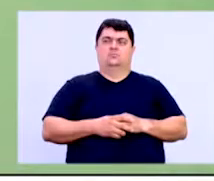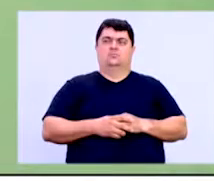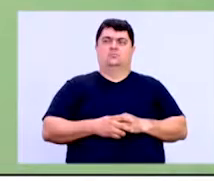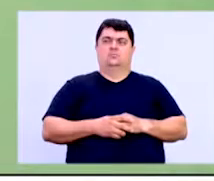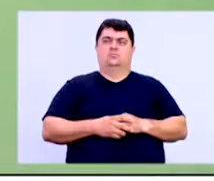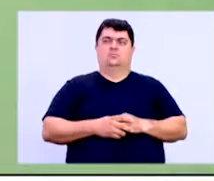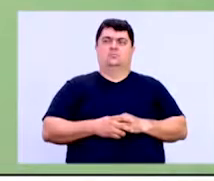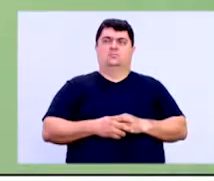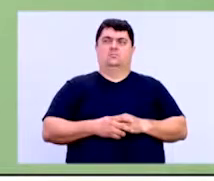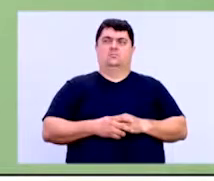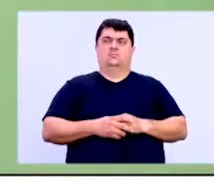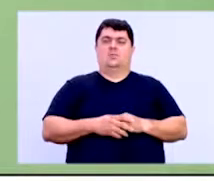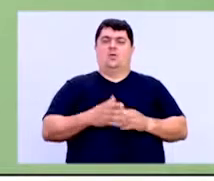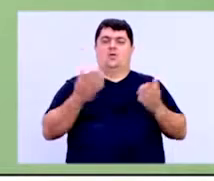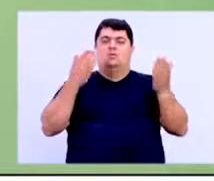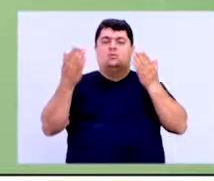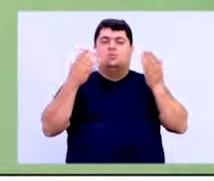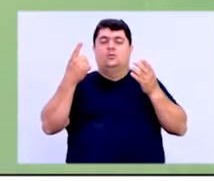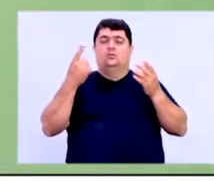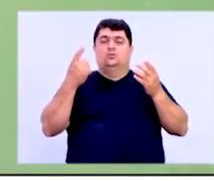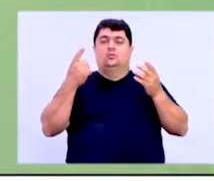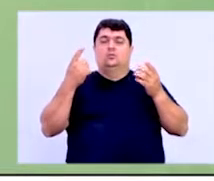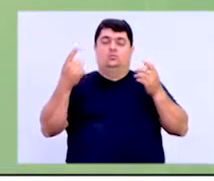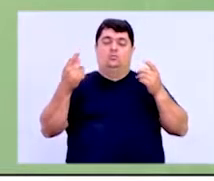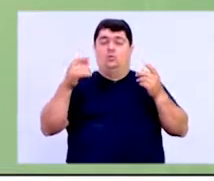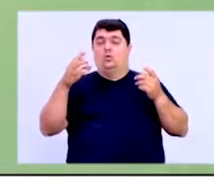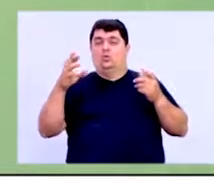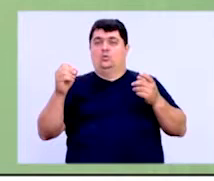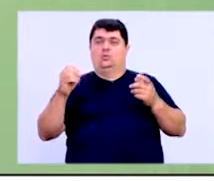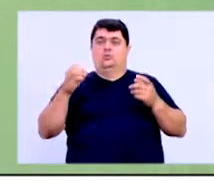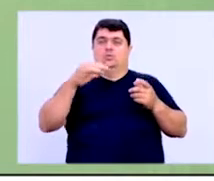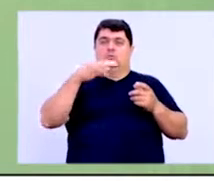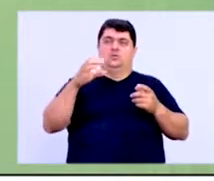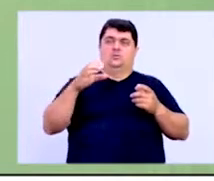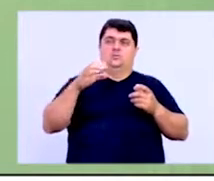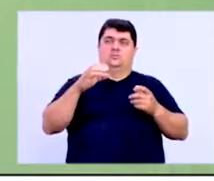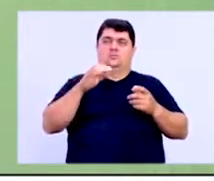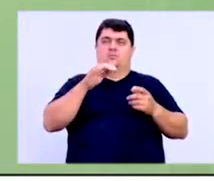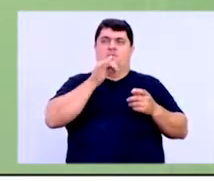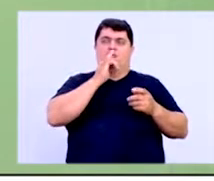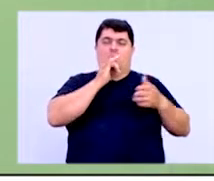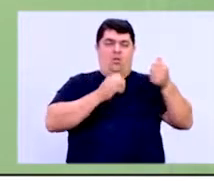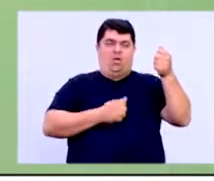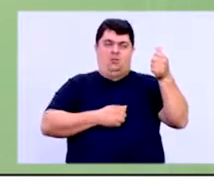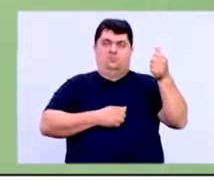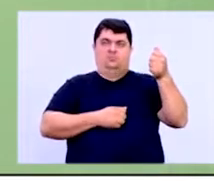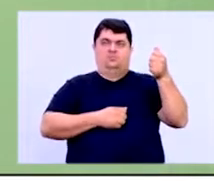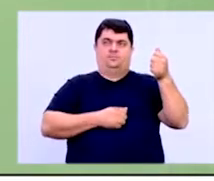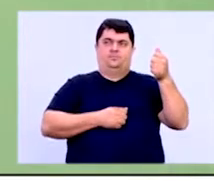Vamos lá, comparação de dois produtos pela margem de contribuição. Olha só, o produto A,